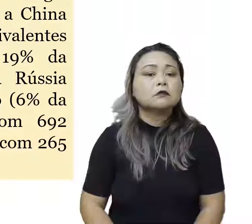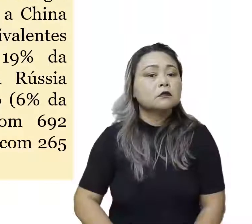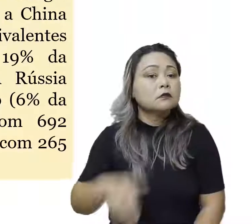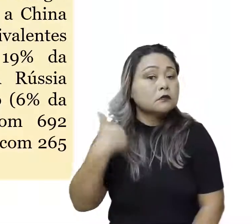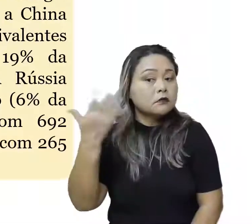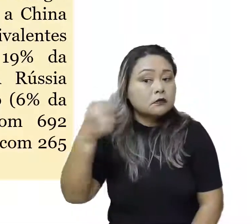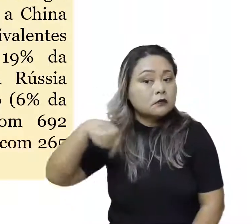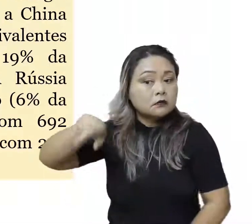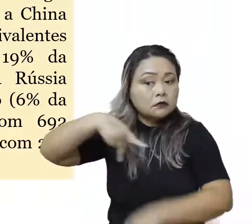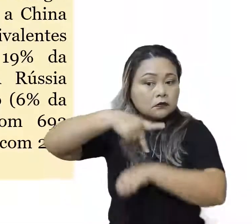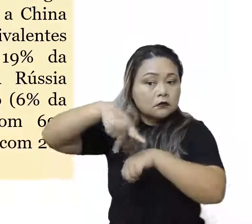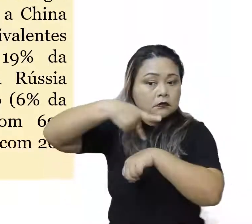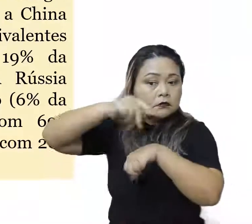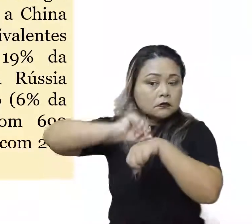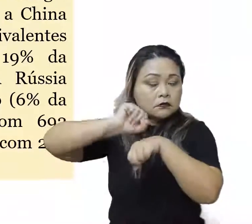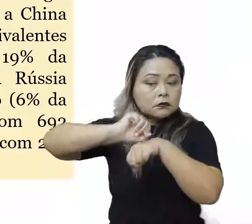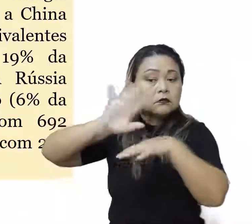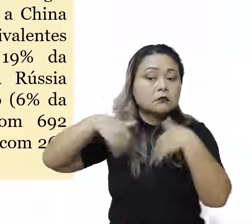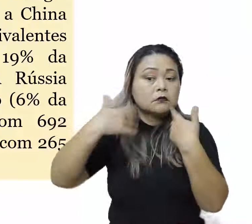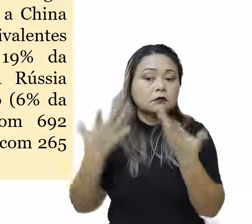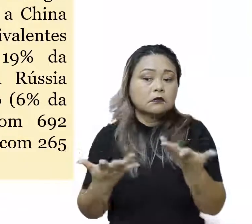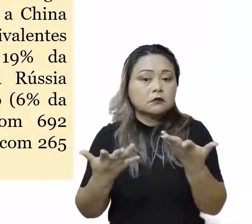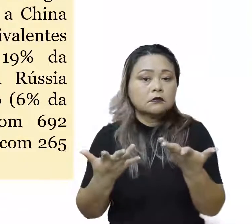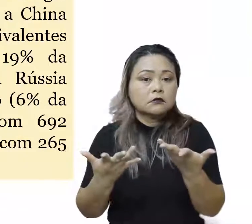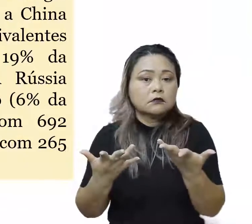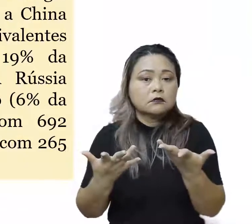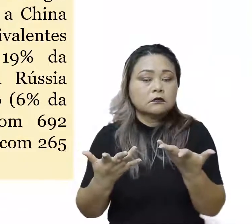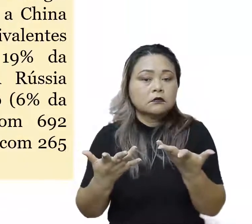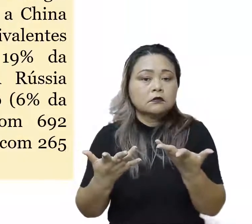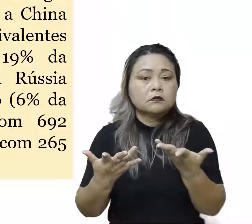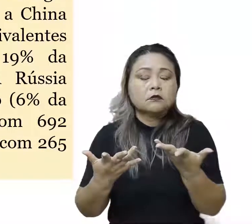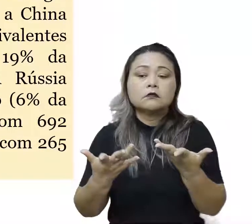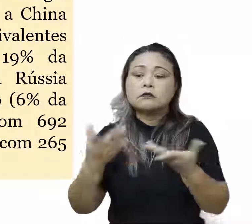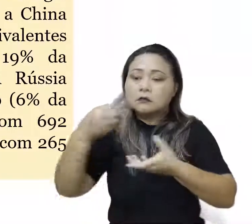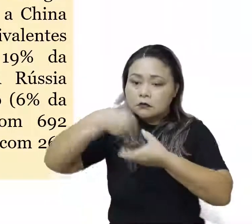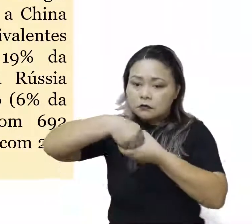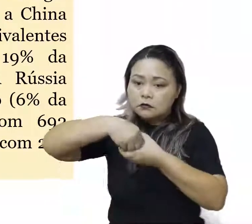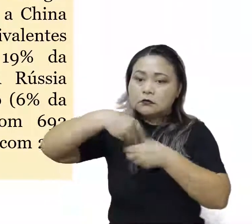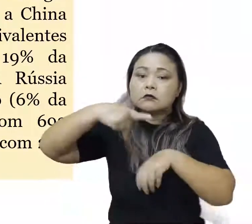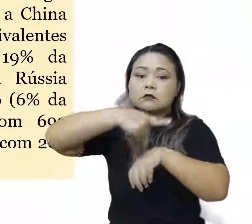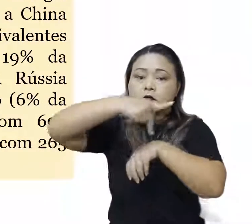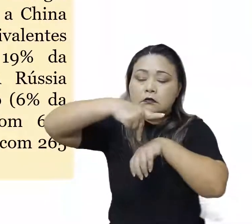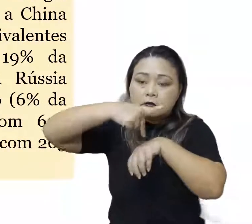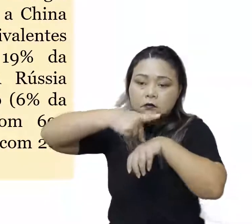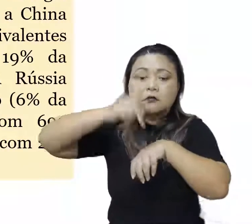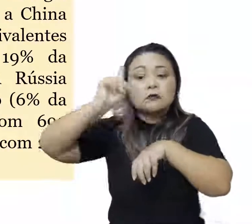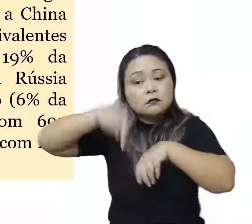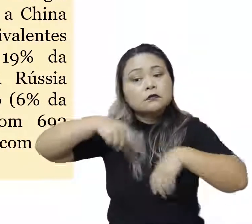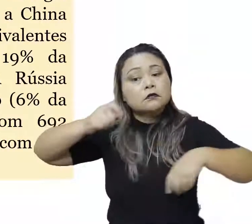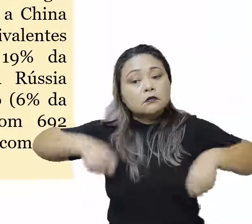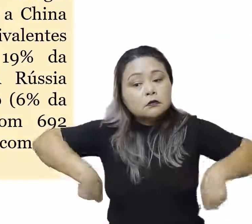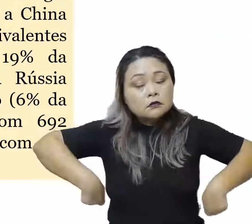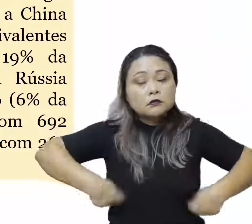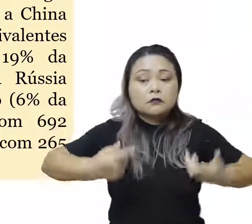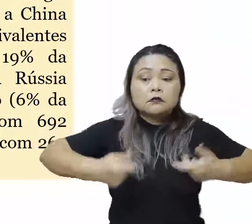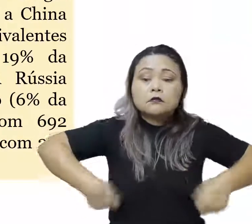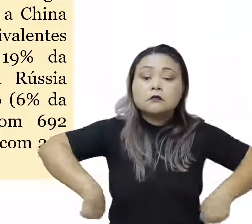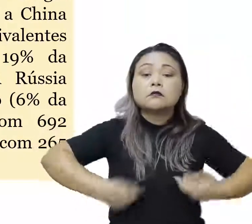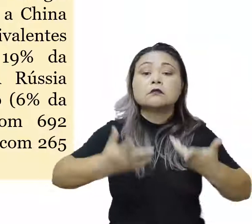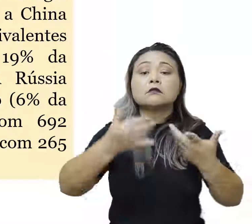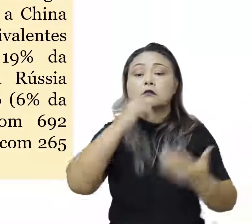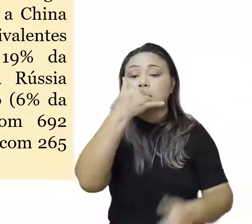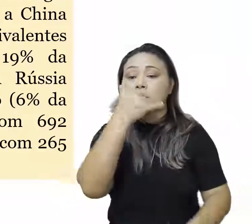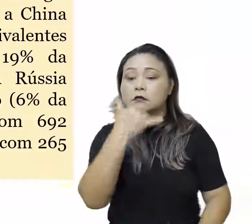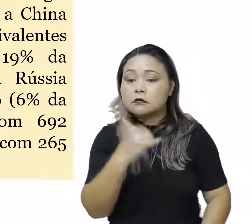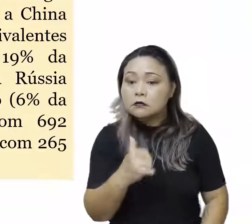Esses países, de um modo geral, são grandes consumidores de